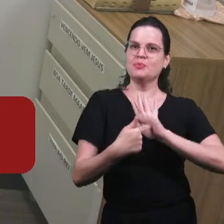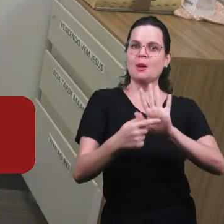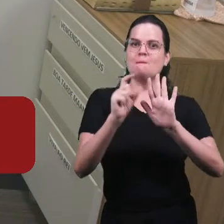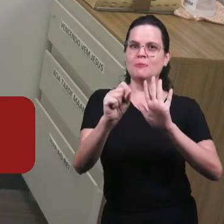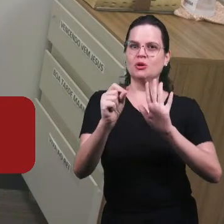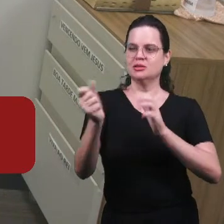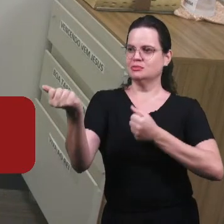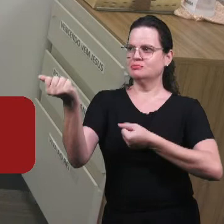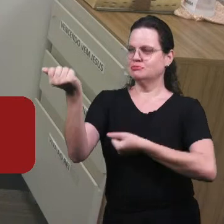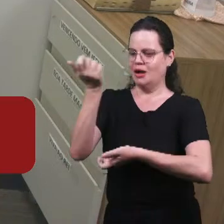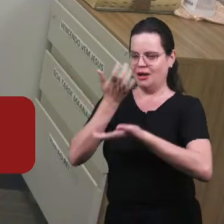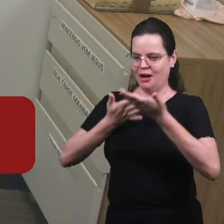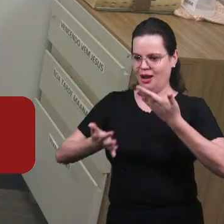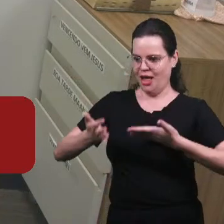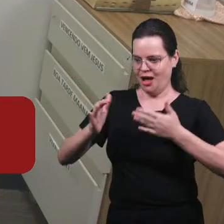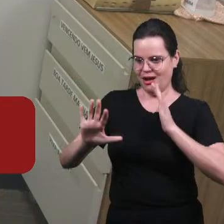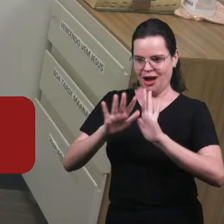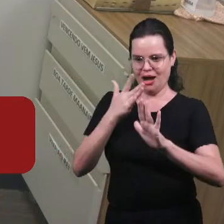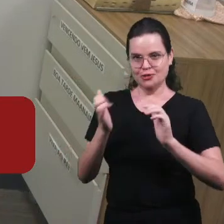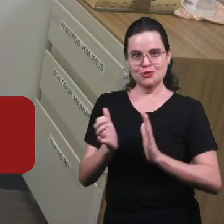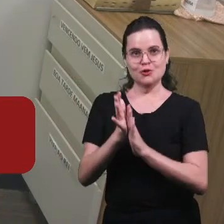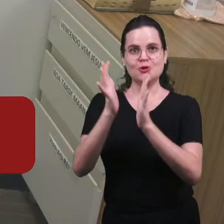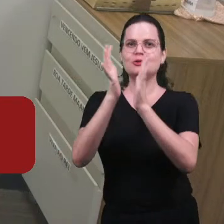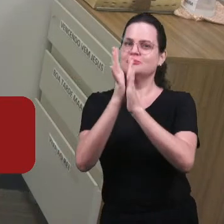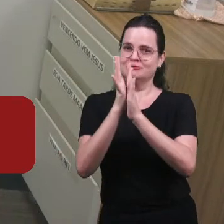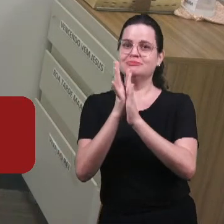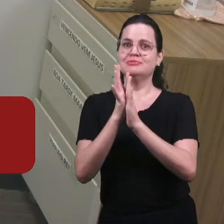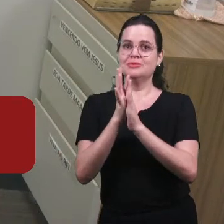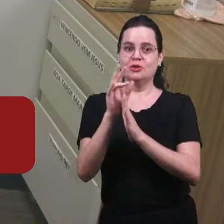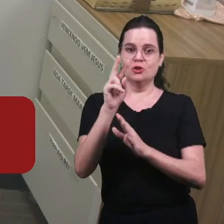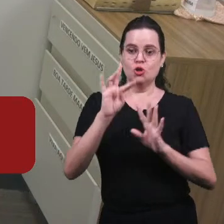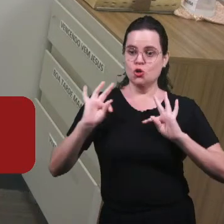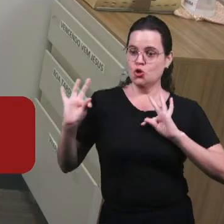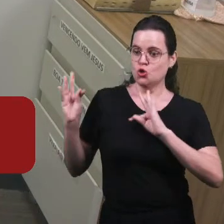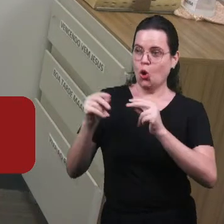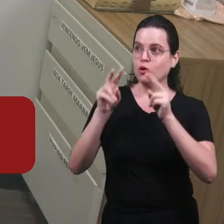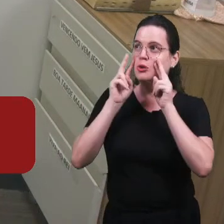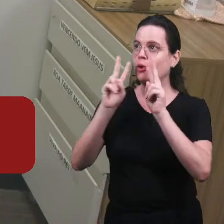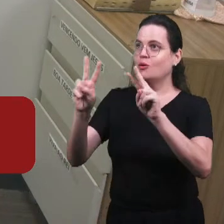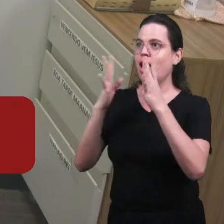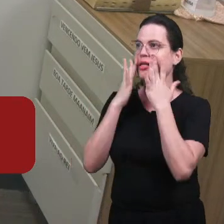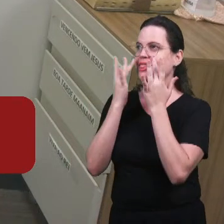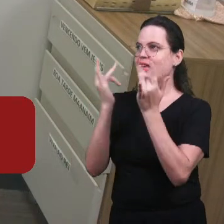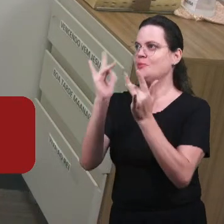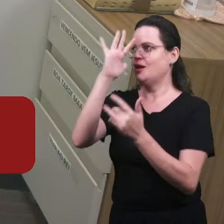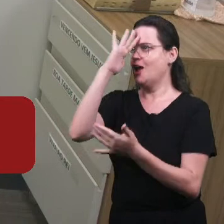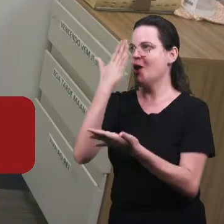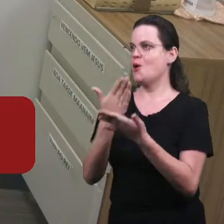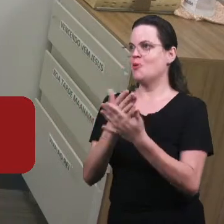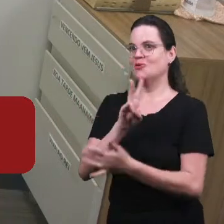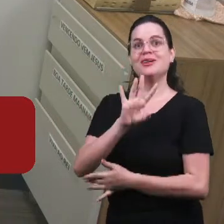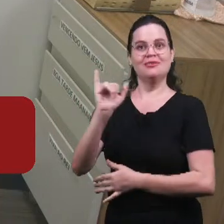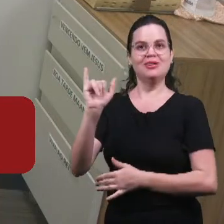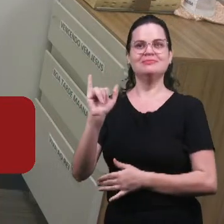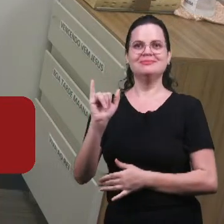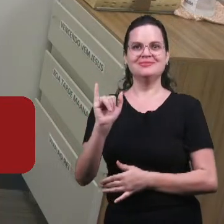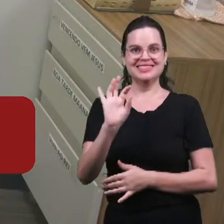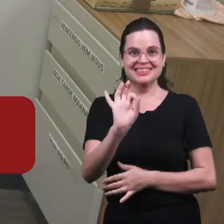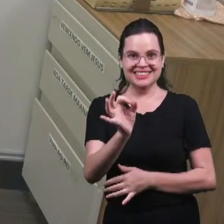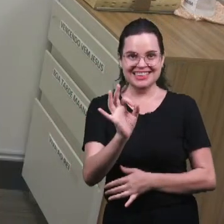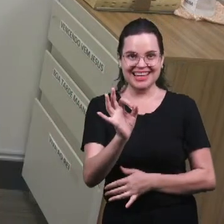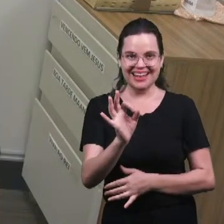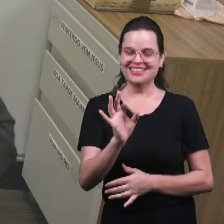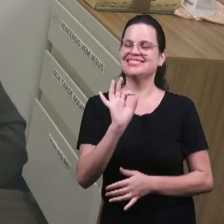um hino ao nosso Deus. Muitos o verão e temerão e confiarão no Senhor. É isso, pastor? É